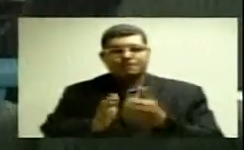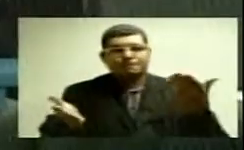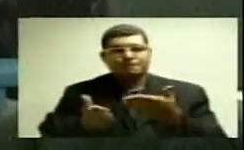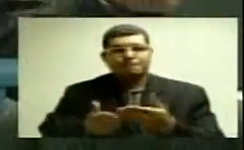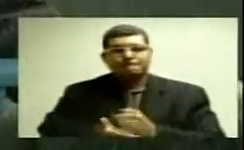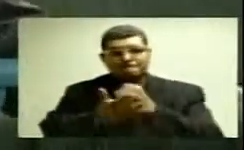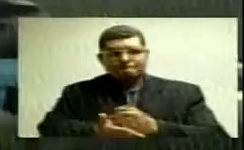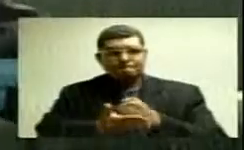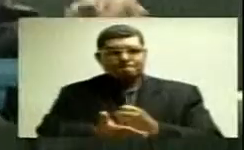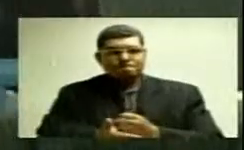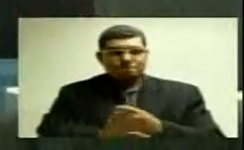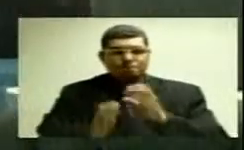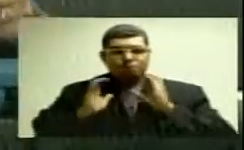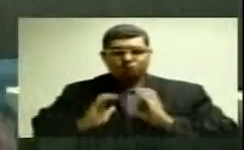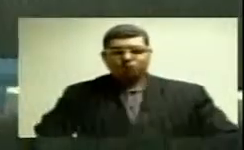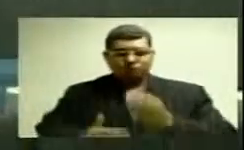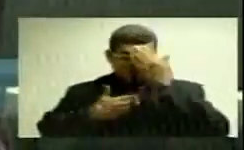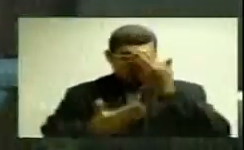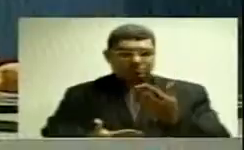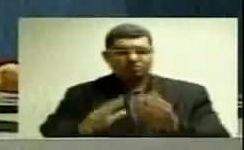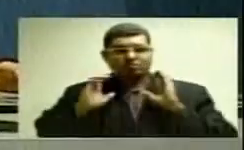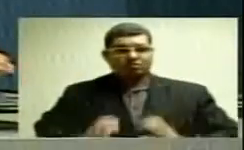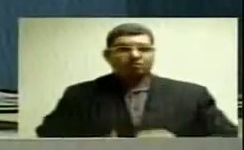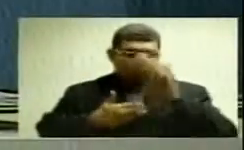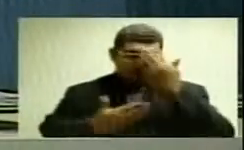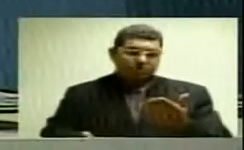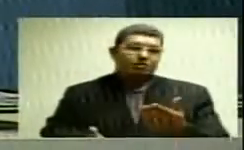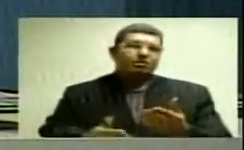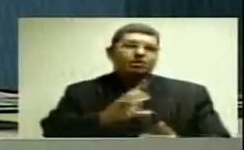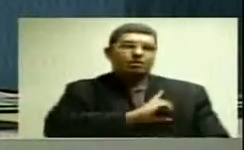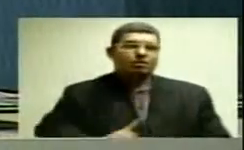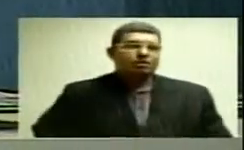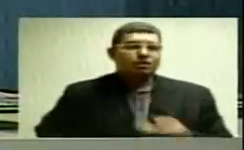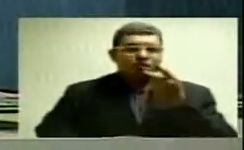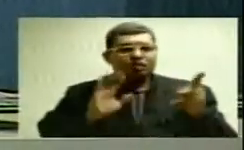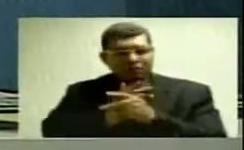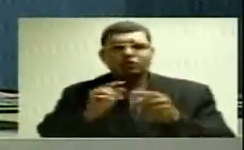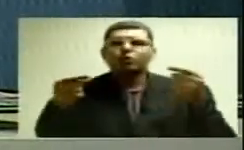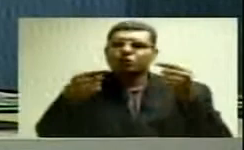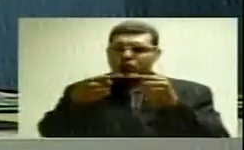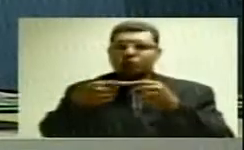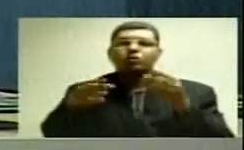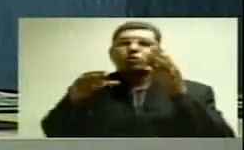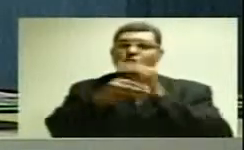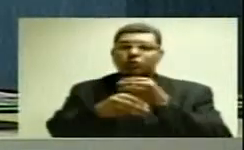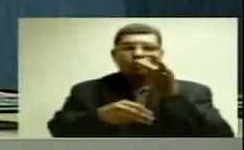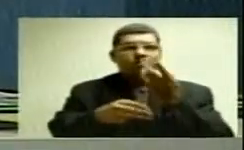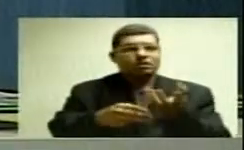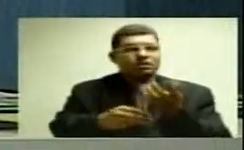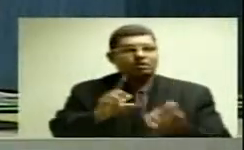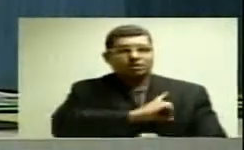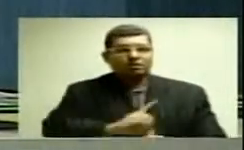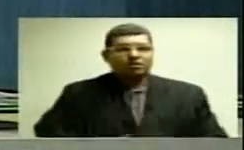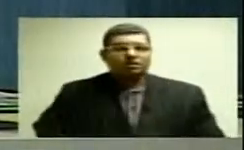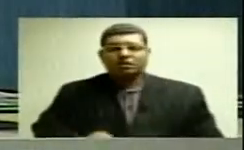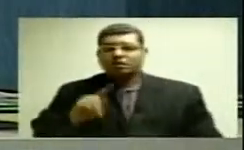instância, no atendimento ao cidadão. Obrigado. Obrigado, deputado Luiz Castro. Acato a parte de Vossa Excelência e concluo só dizendo, deputado